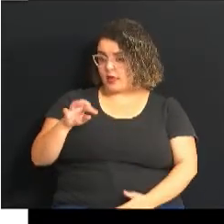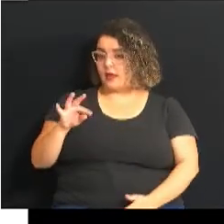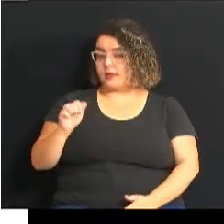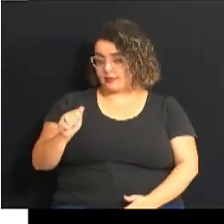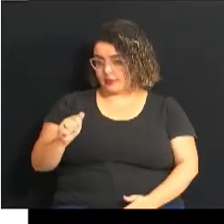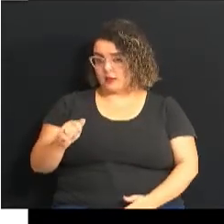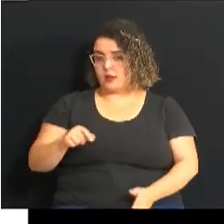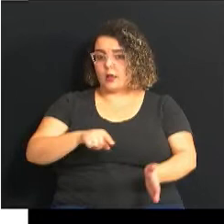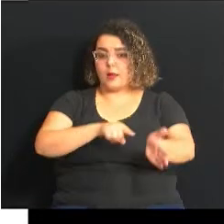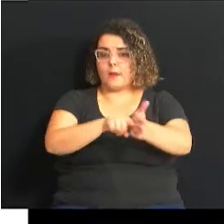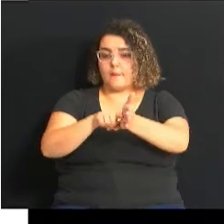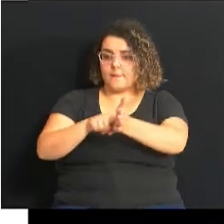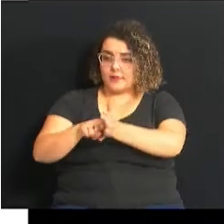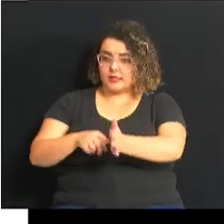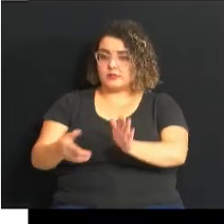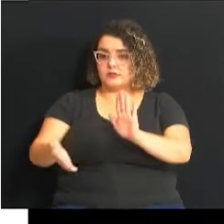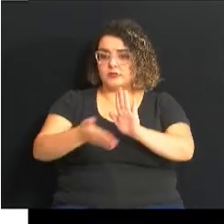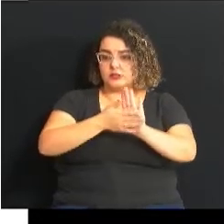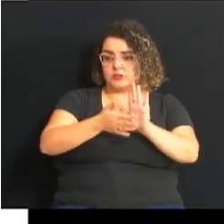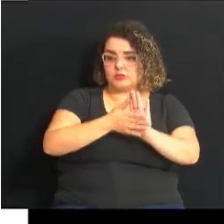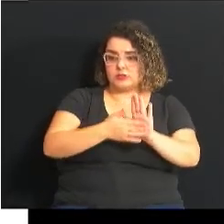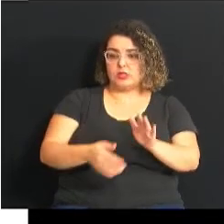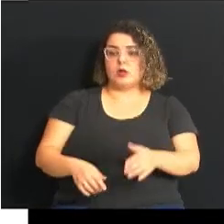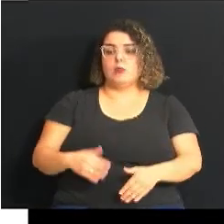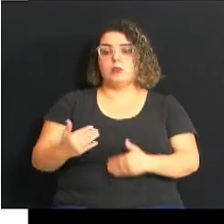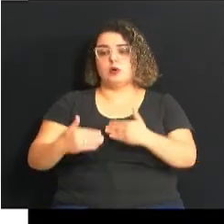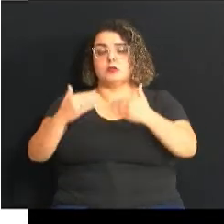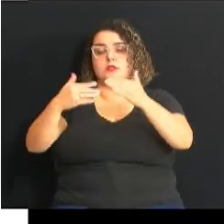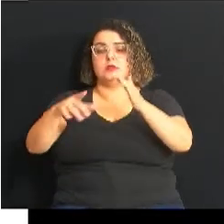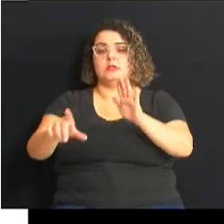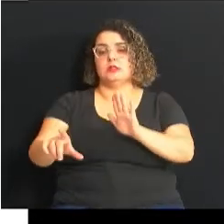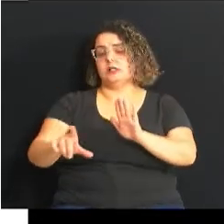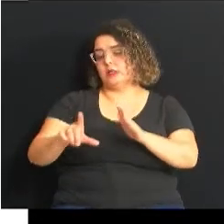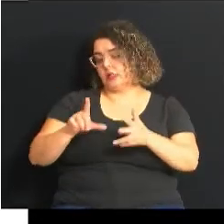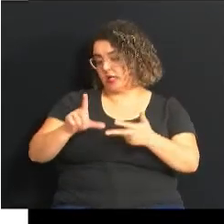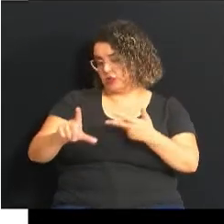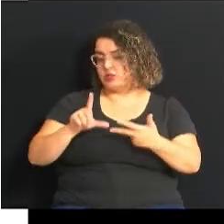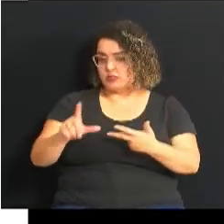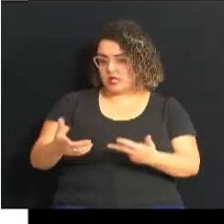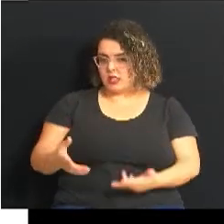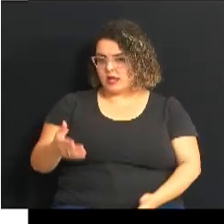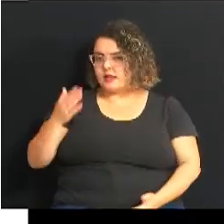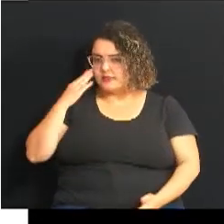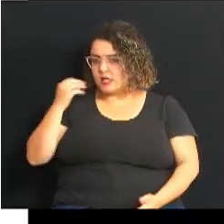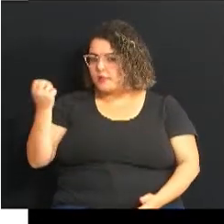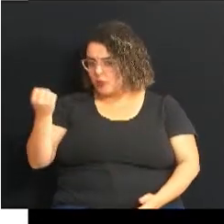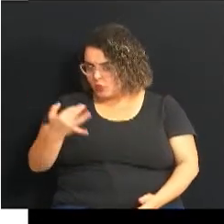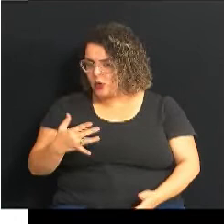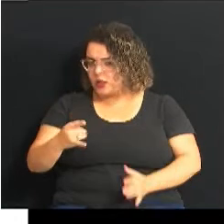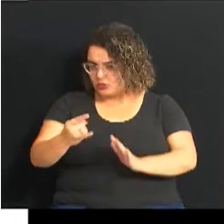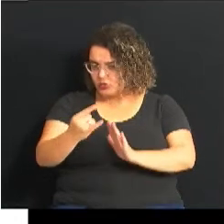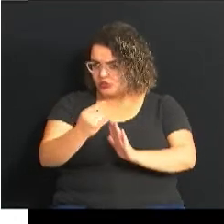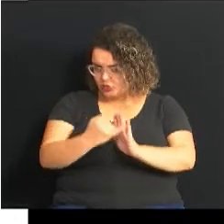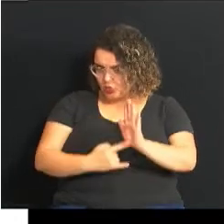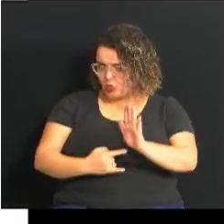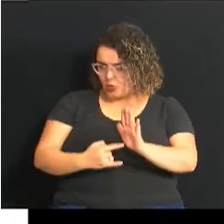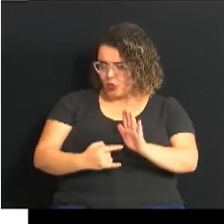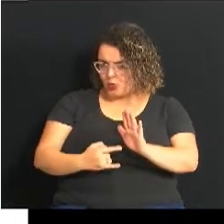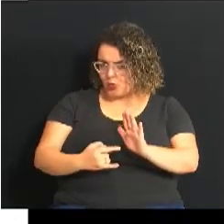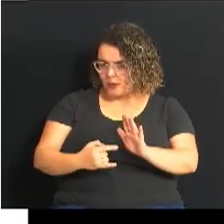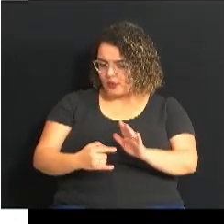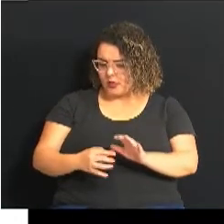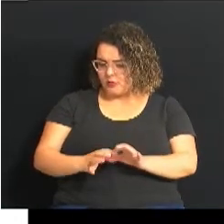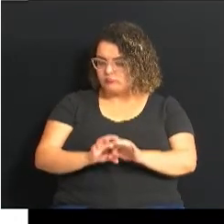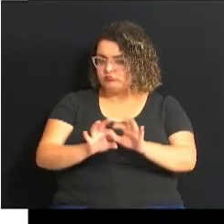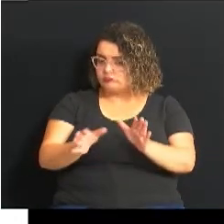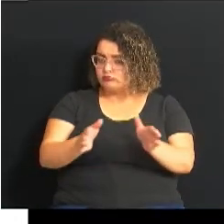de proposições, produção legislativa. Na produção legislativa, você sabe quantos documentos foram protocolados em determinado